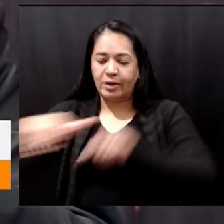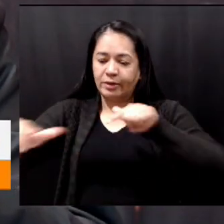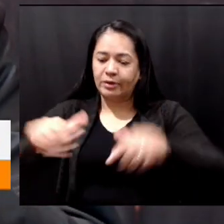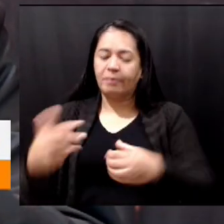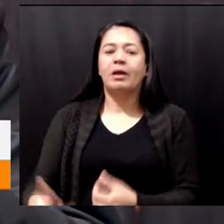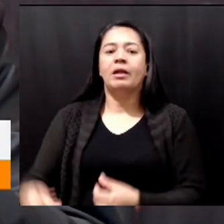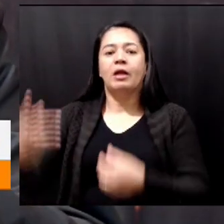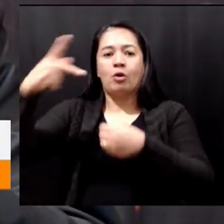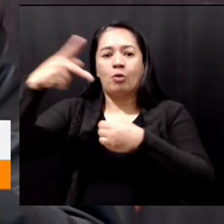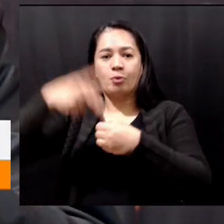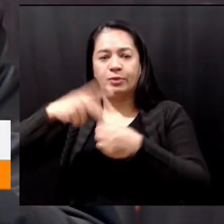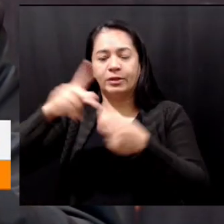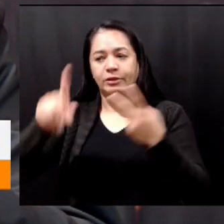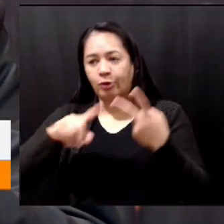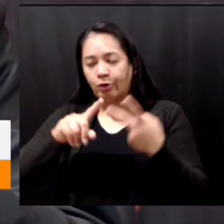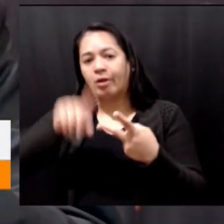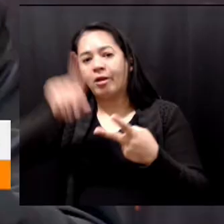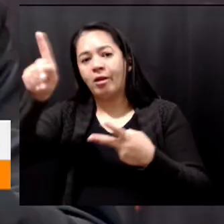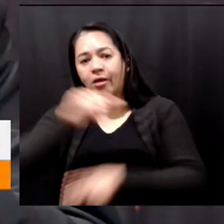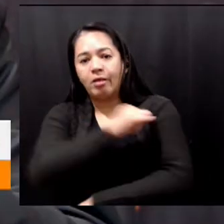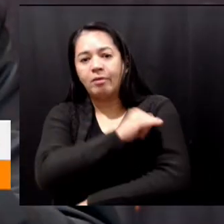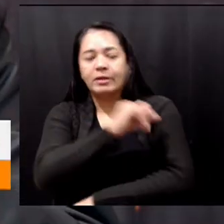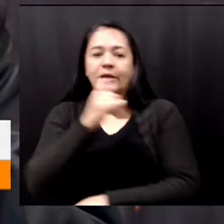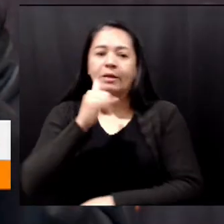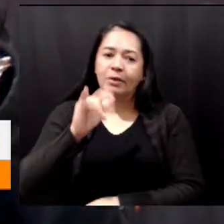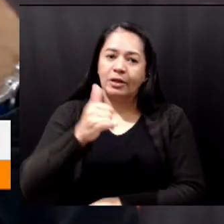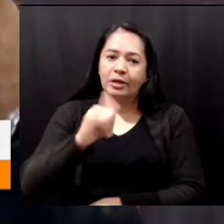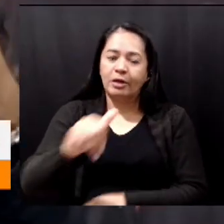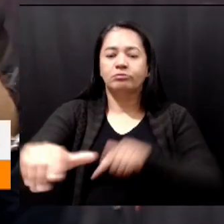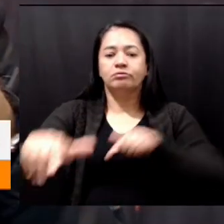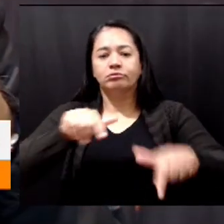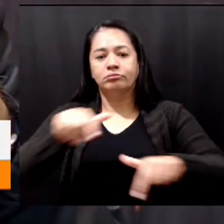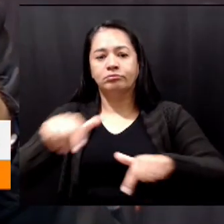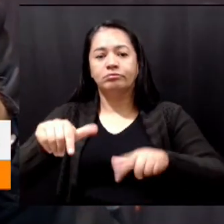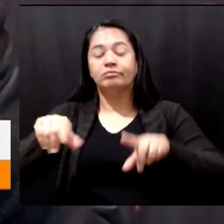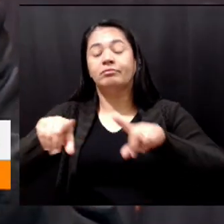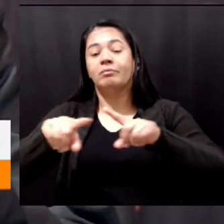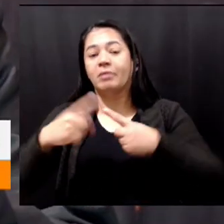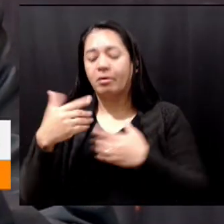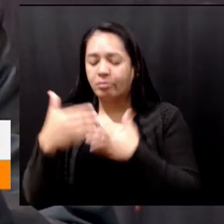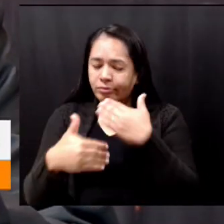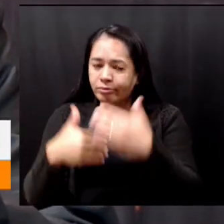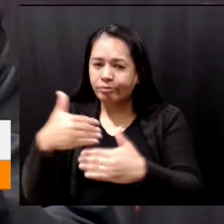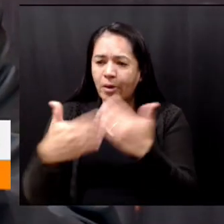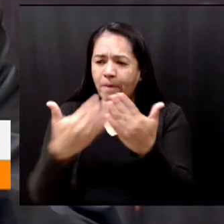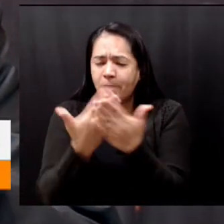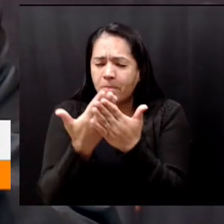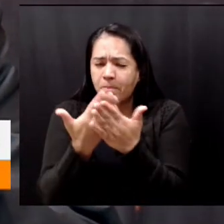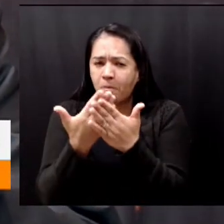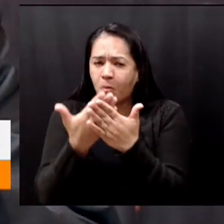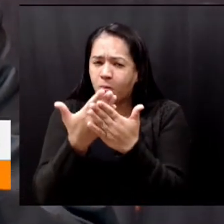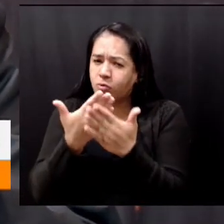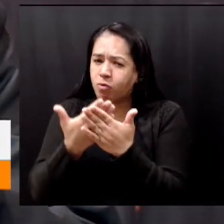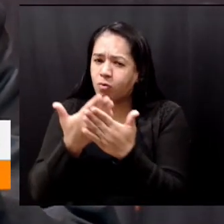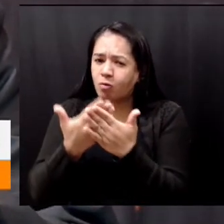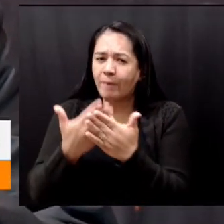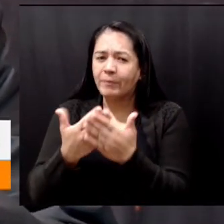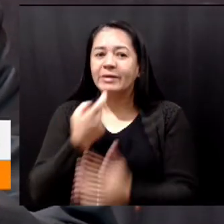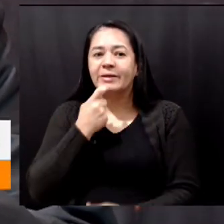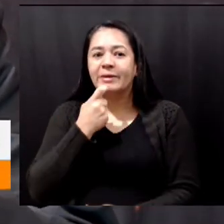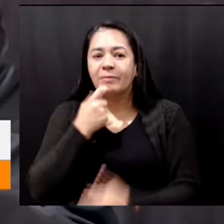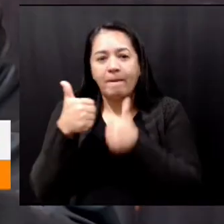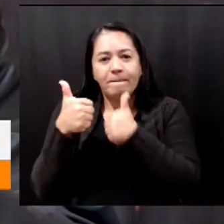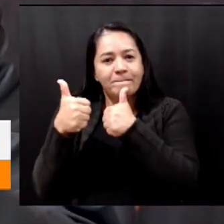para trabalhar com energia elétrica. E aí, depois de muito estudo, Campinas era próxima de São Paulo, onde tinha a